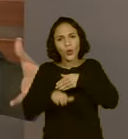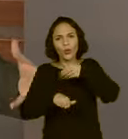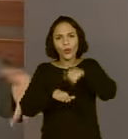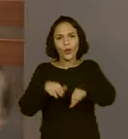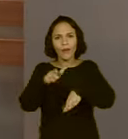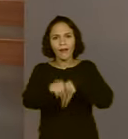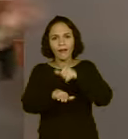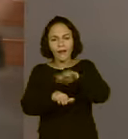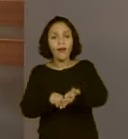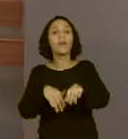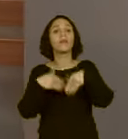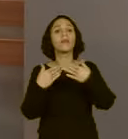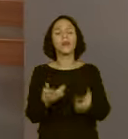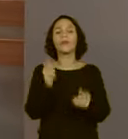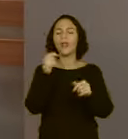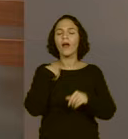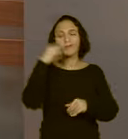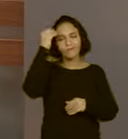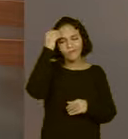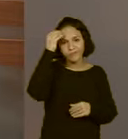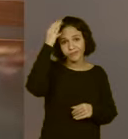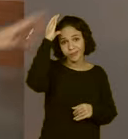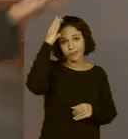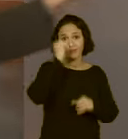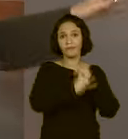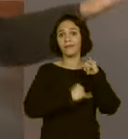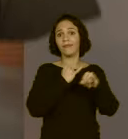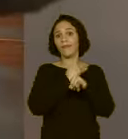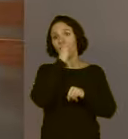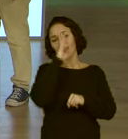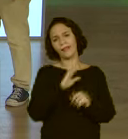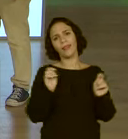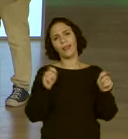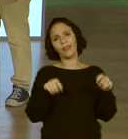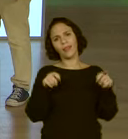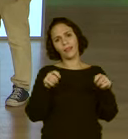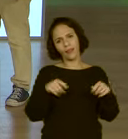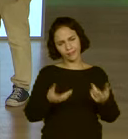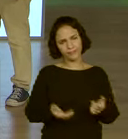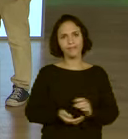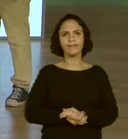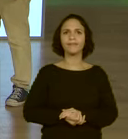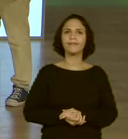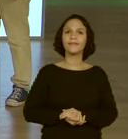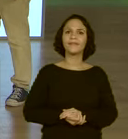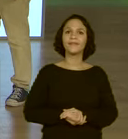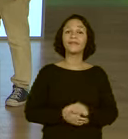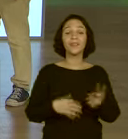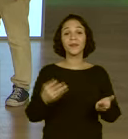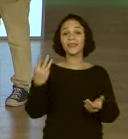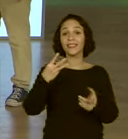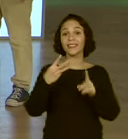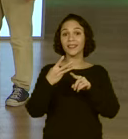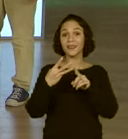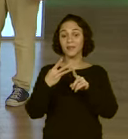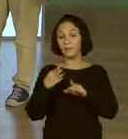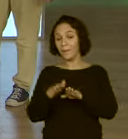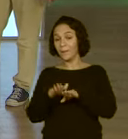muito conhecimento que você pode adquirir pela internet. Então, é isso aí. Terceiro